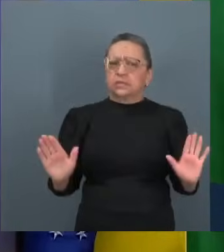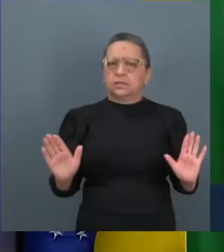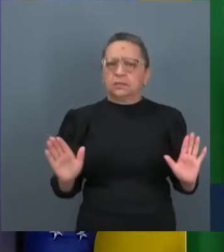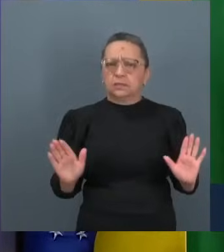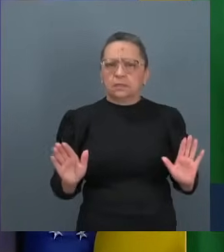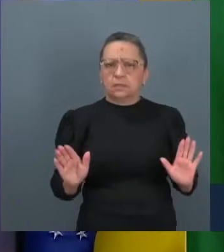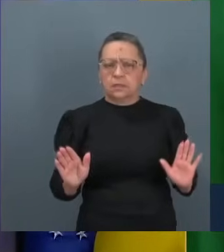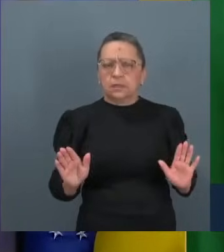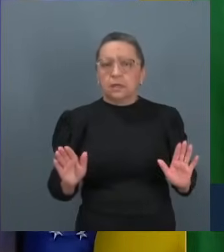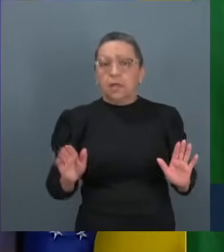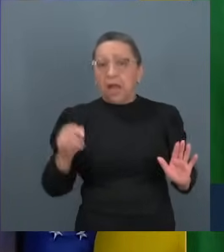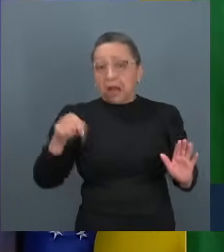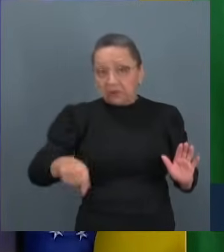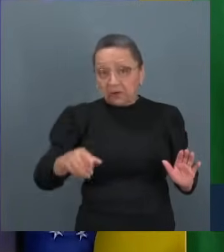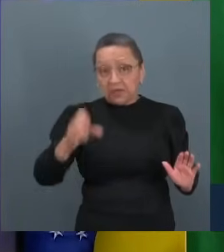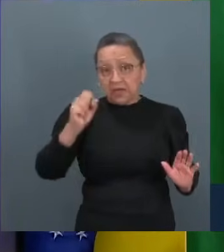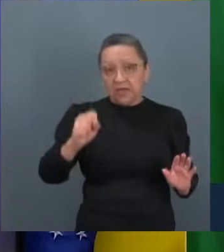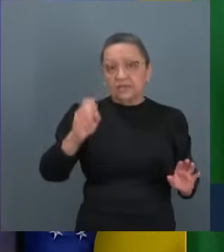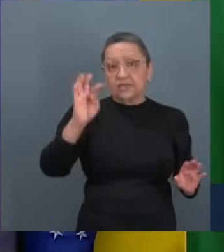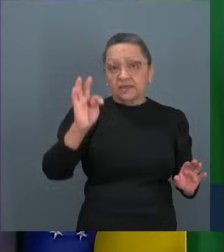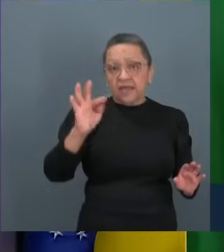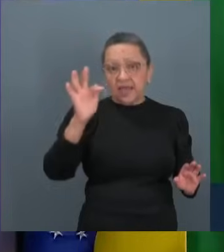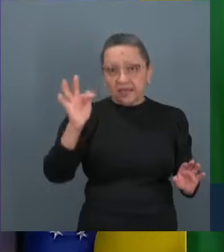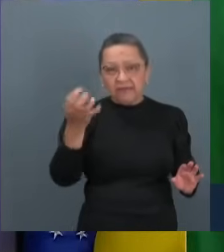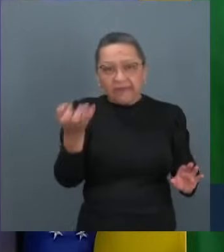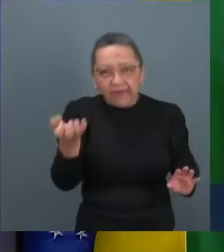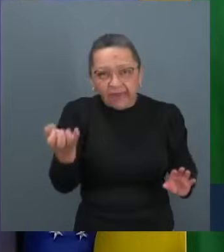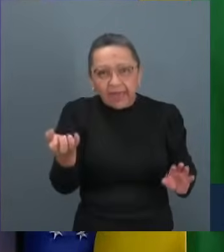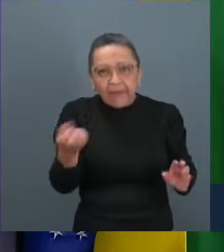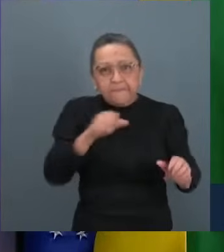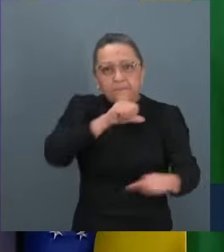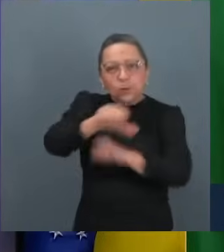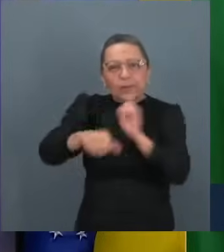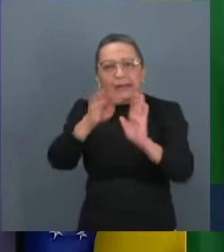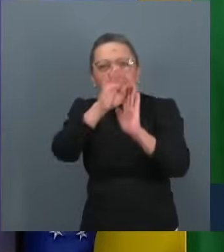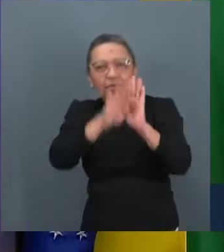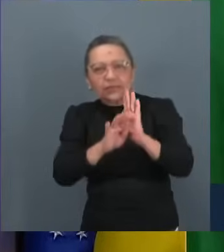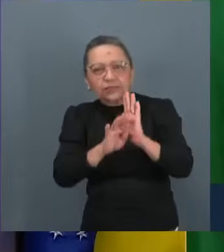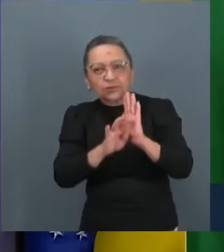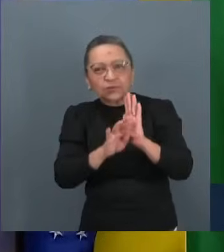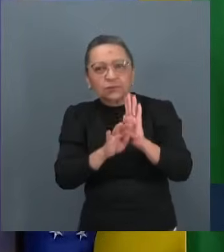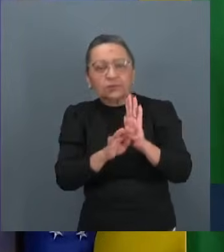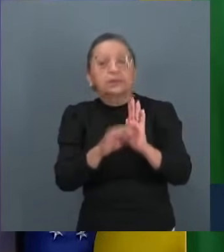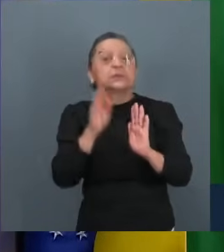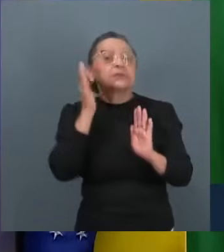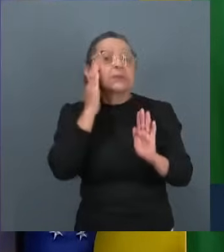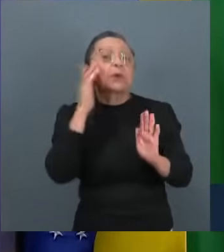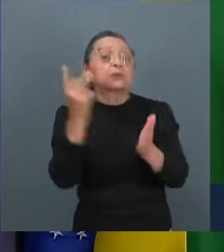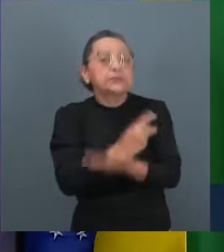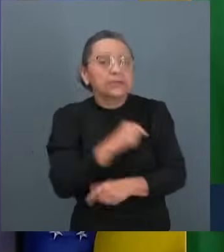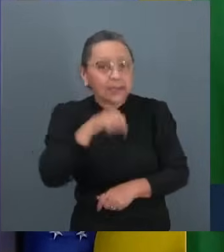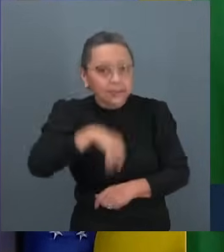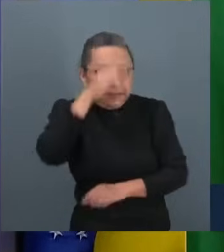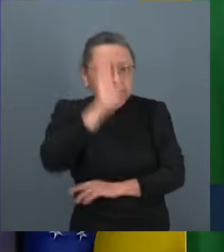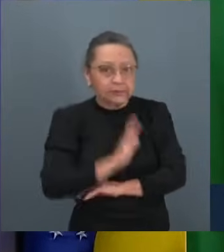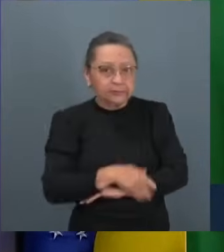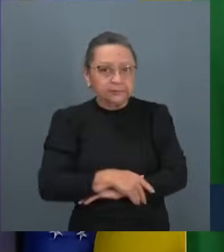nova redação que o Supremo quer dar e vai dar, sabe o que vai acontecer aqui no